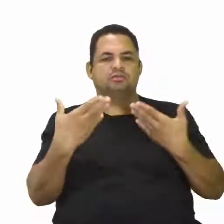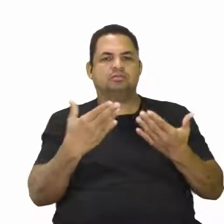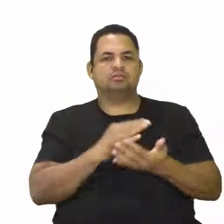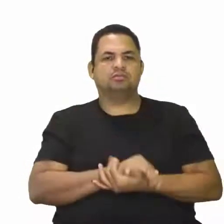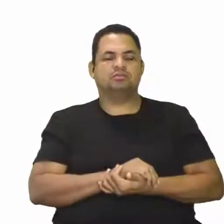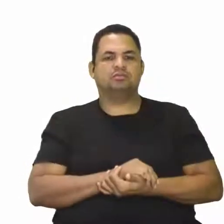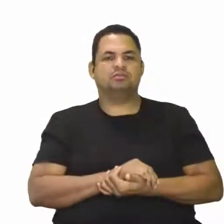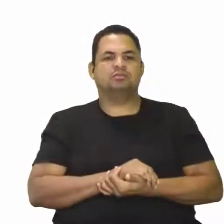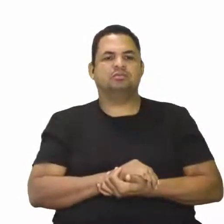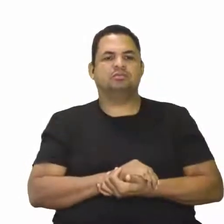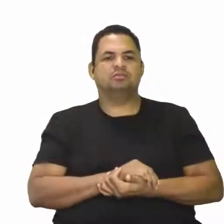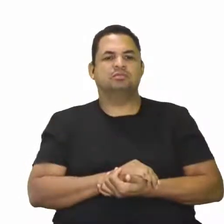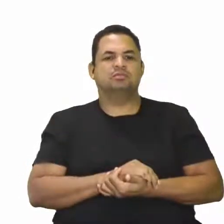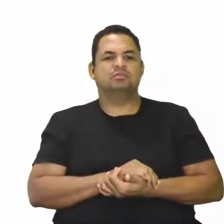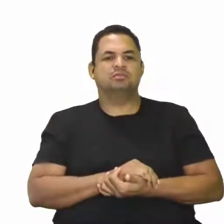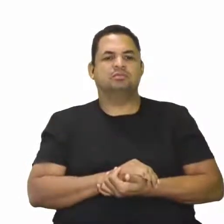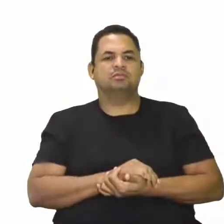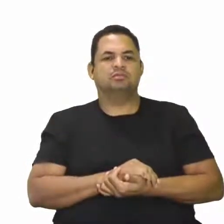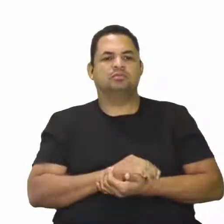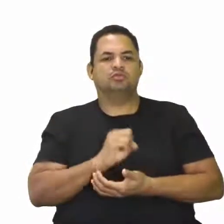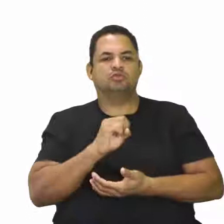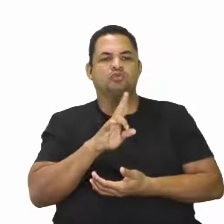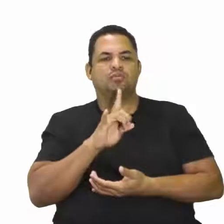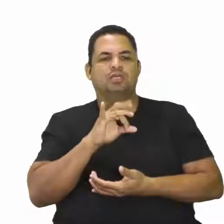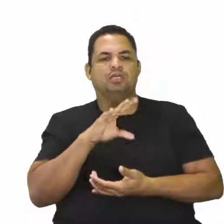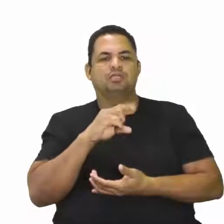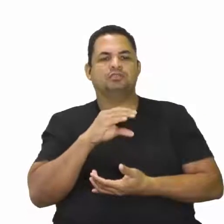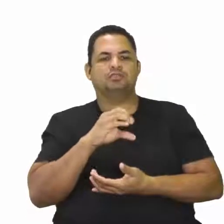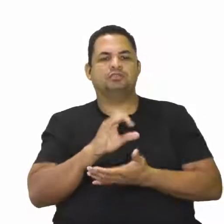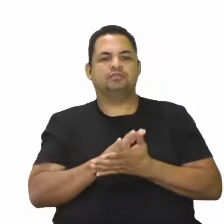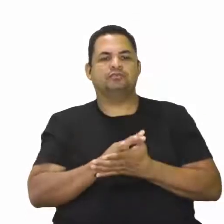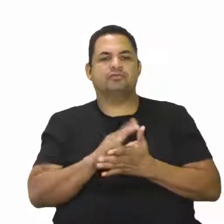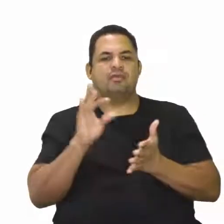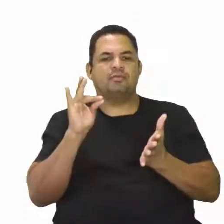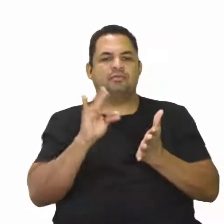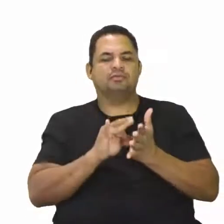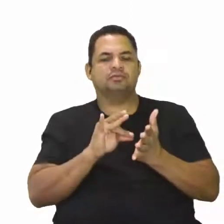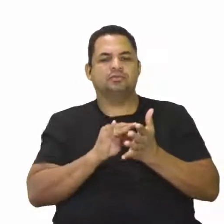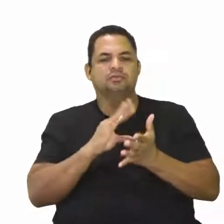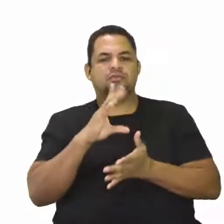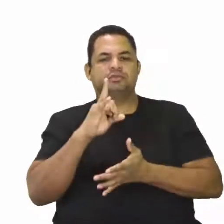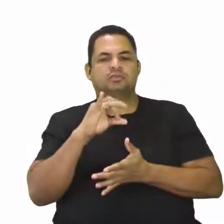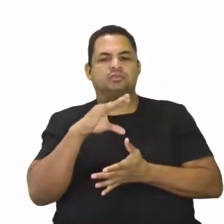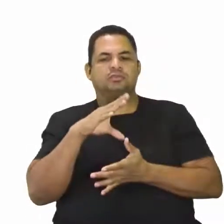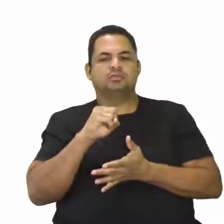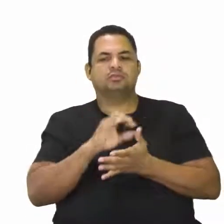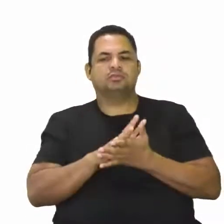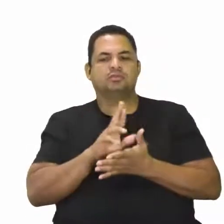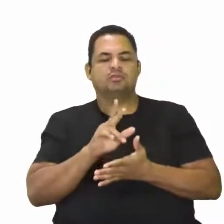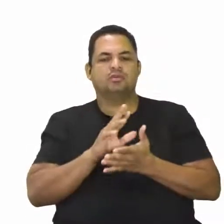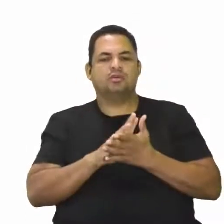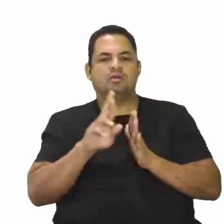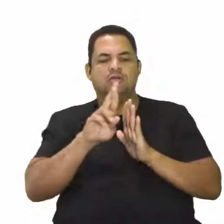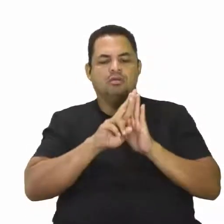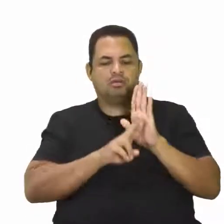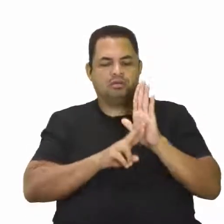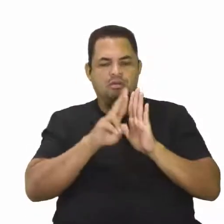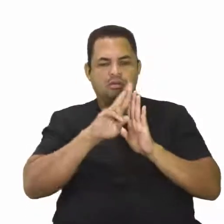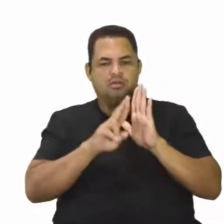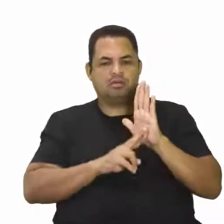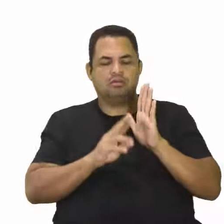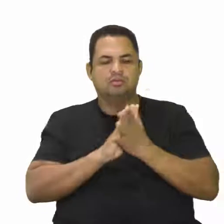Ele é, claro, que um superlativo absoluto sintético. Que é a mesma regra do português. A